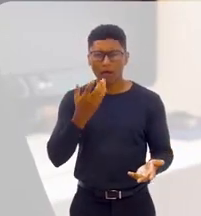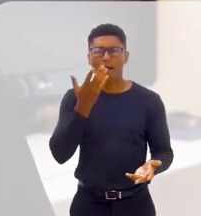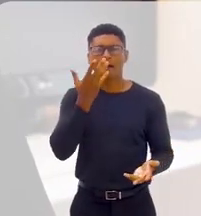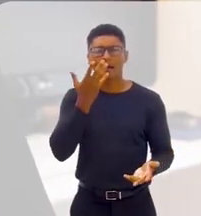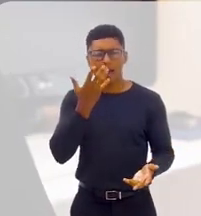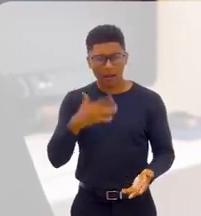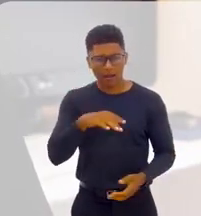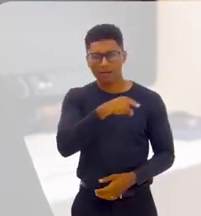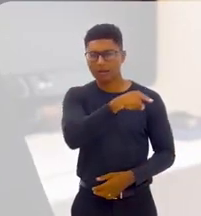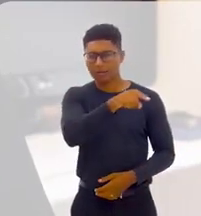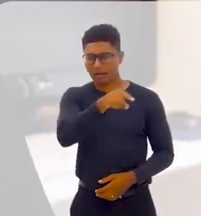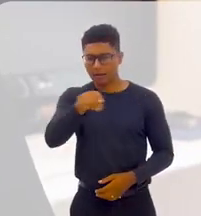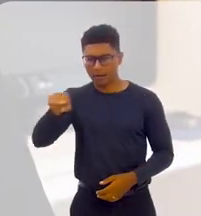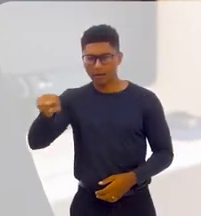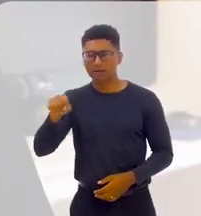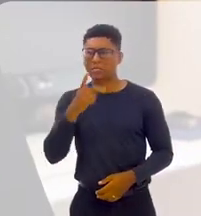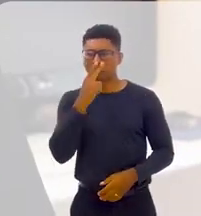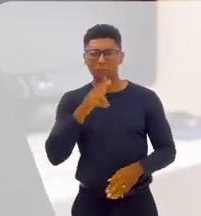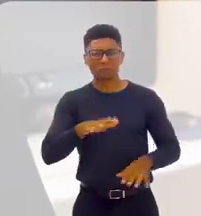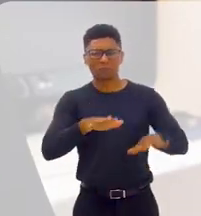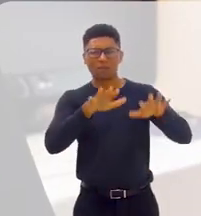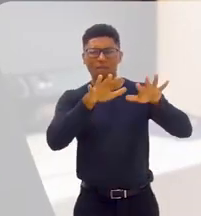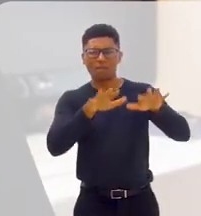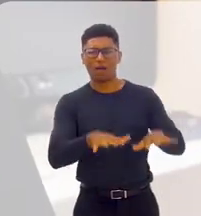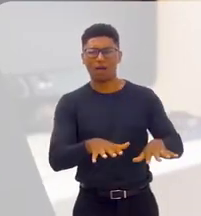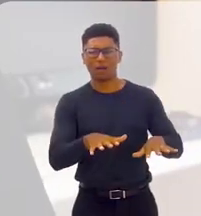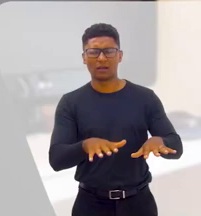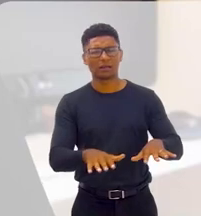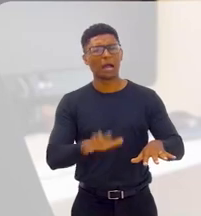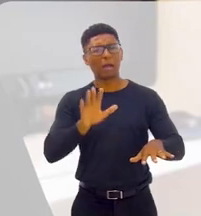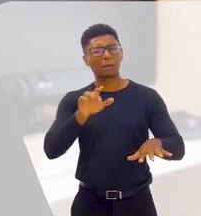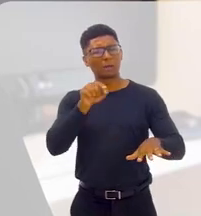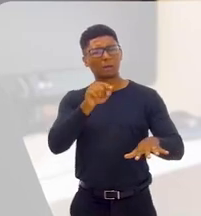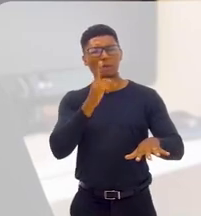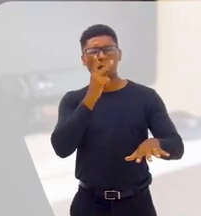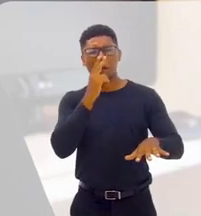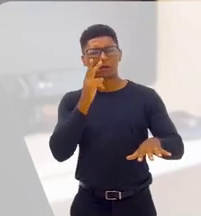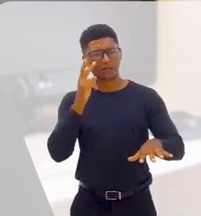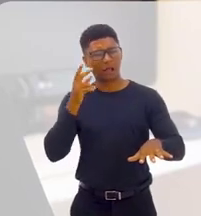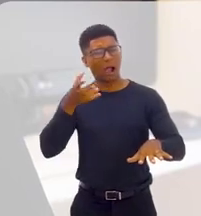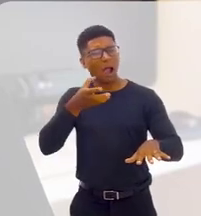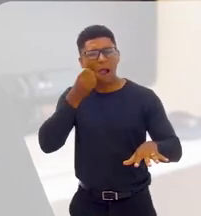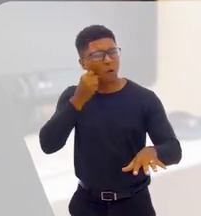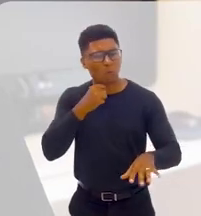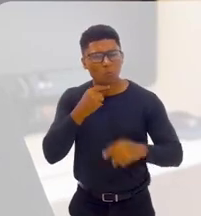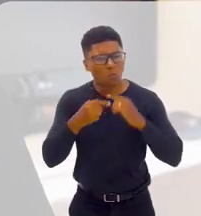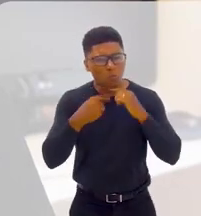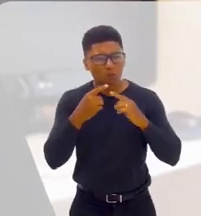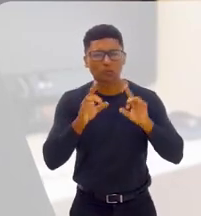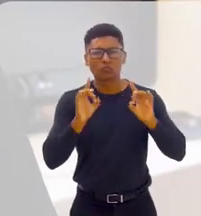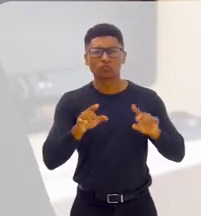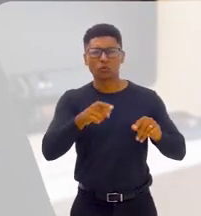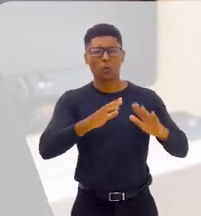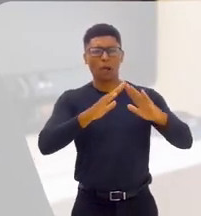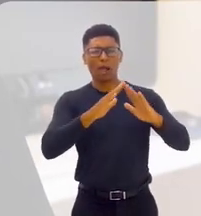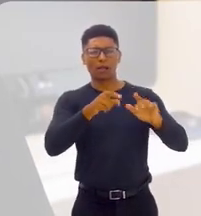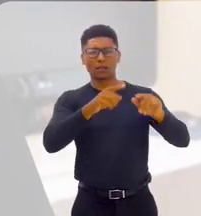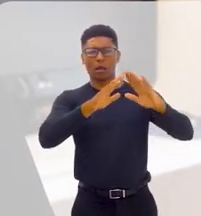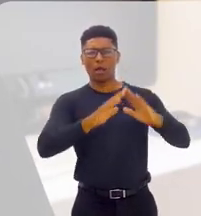crianças que ficam lá, mas não estão à disposição para adoção, elas estão